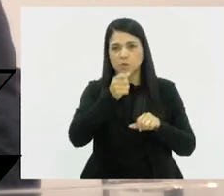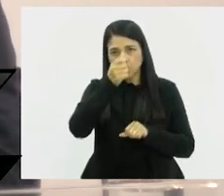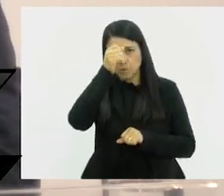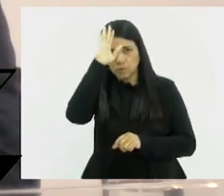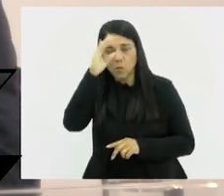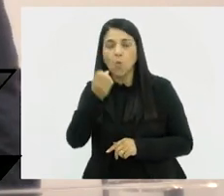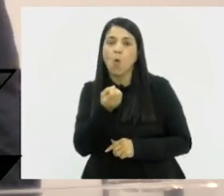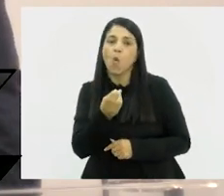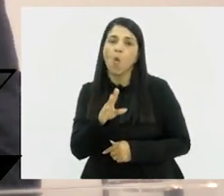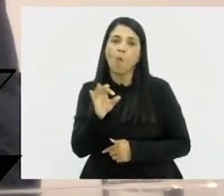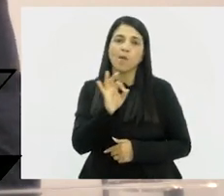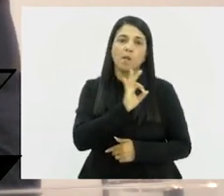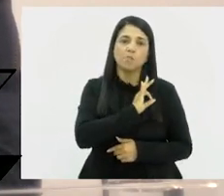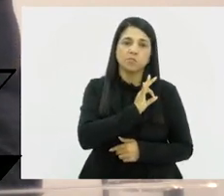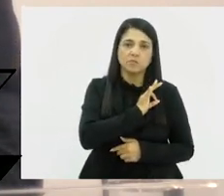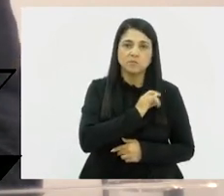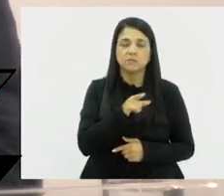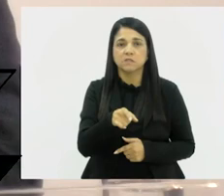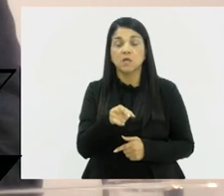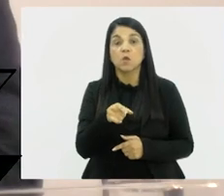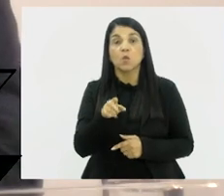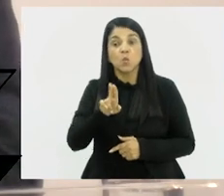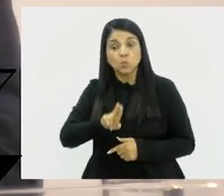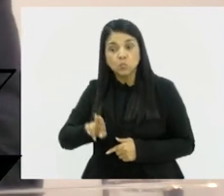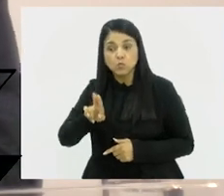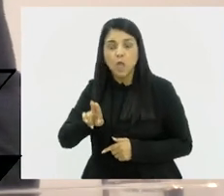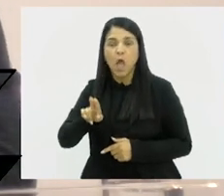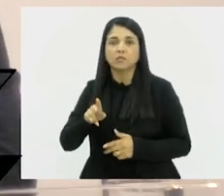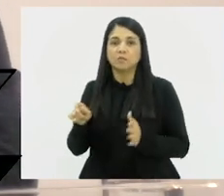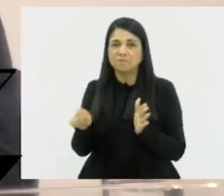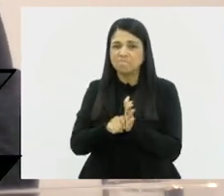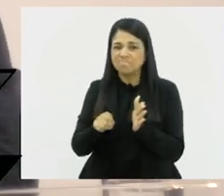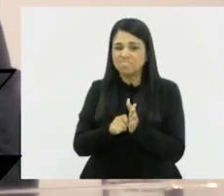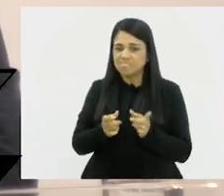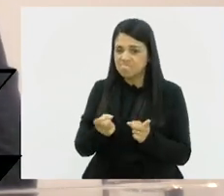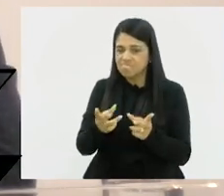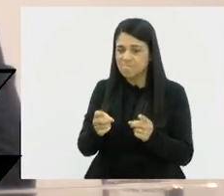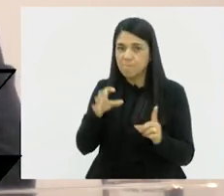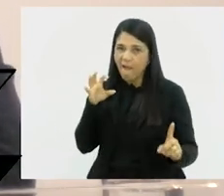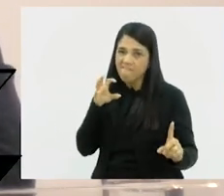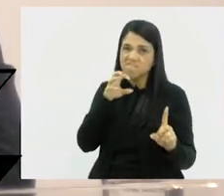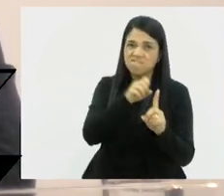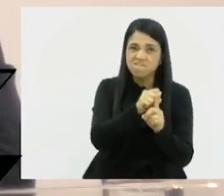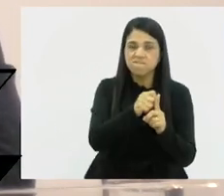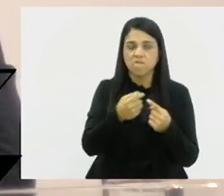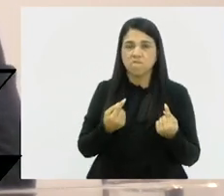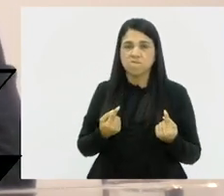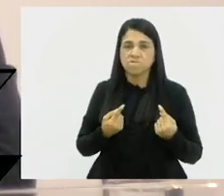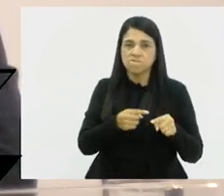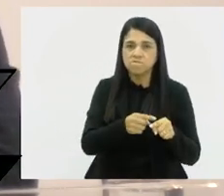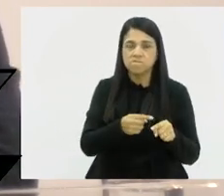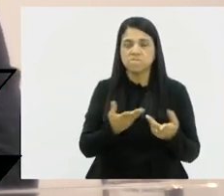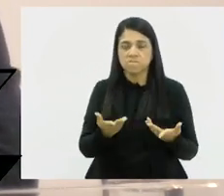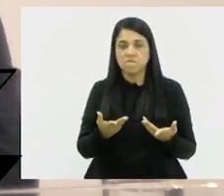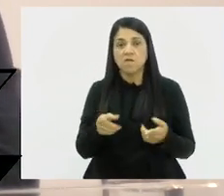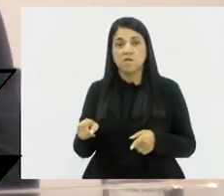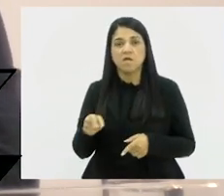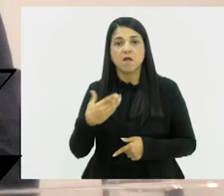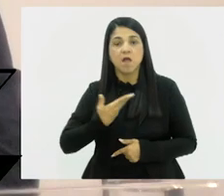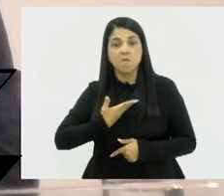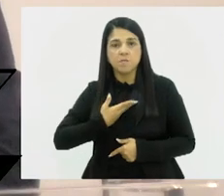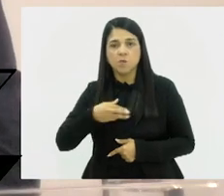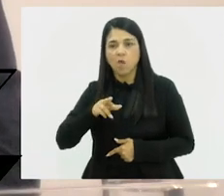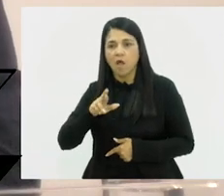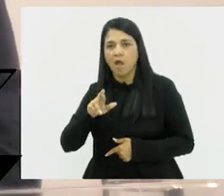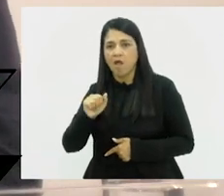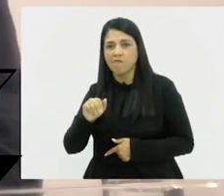ou pela polícia militar, que eram usados pelos traficantes para morder seus adversários, o nosso amigo